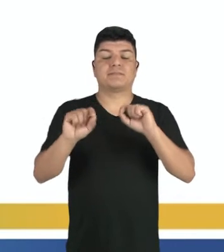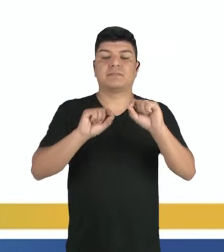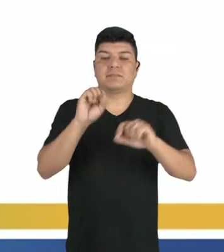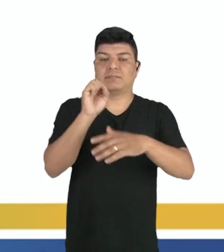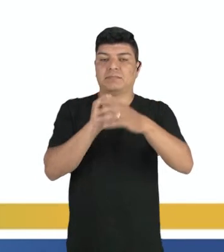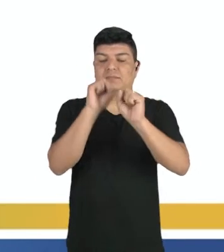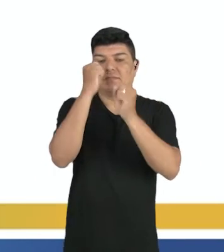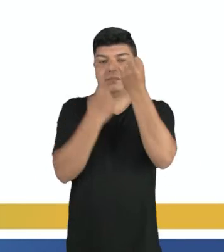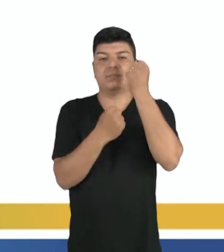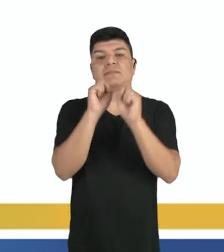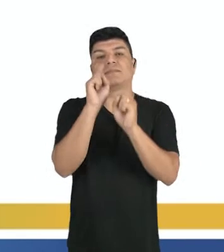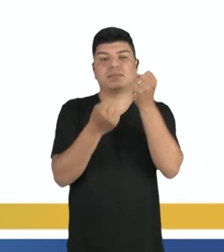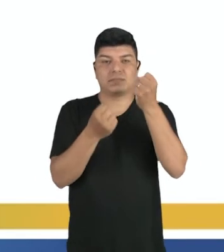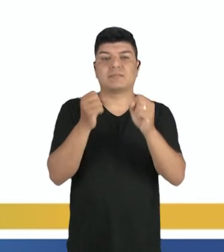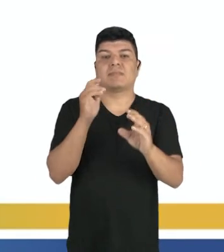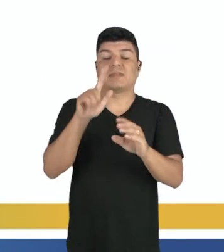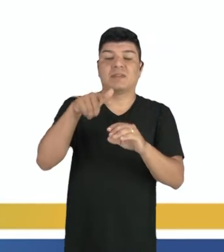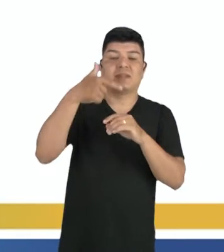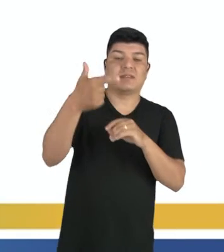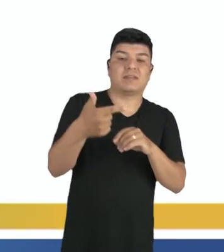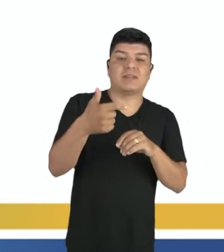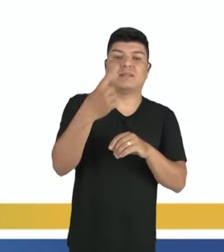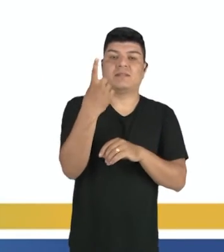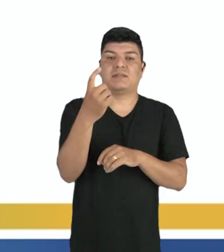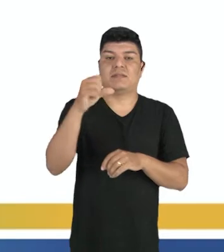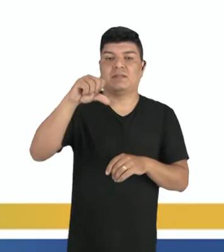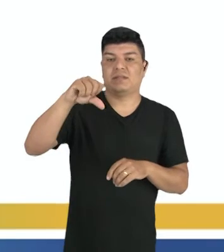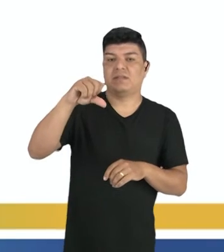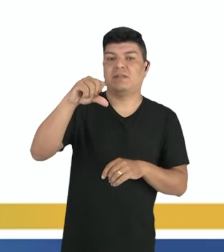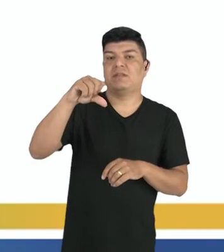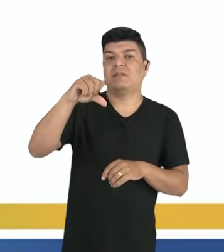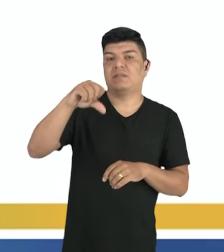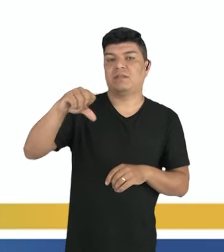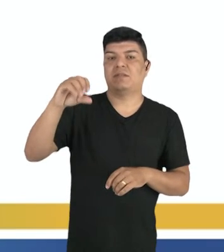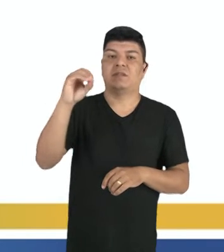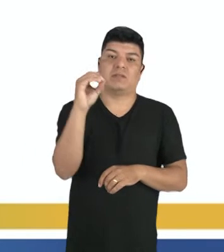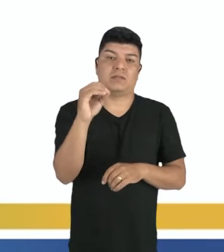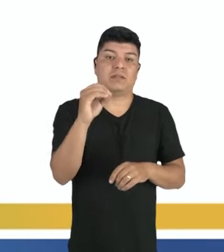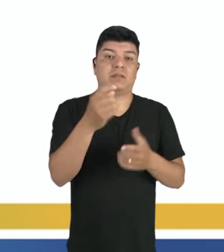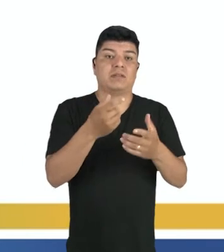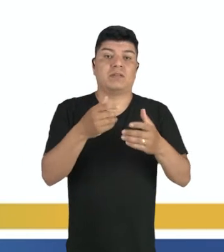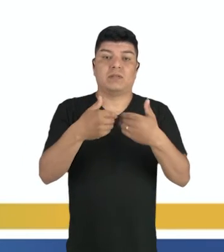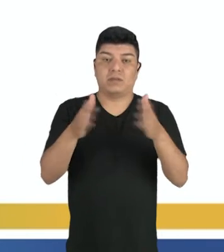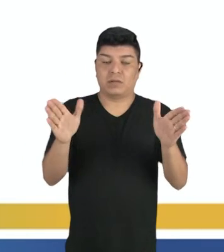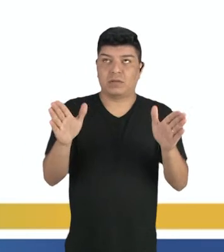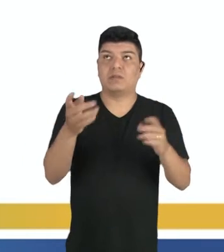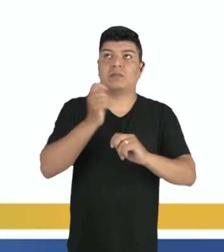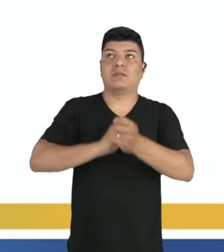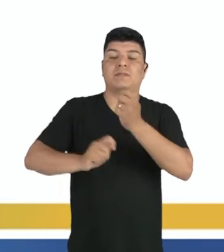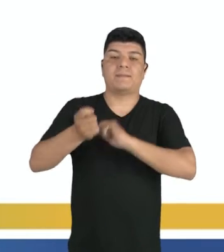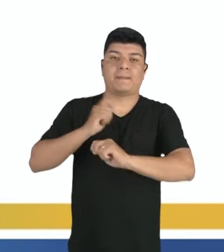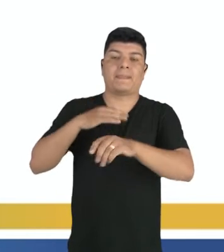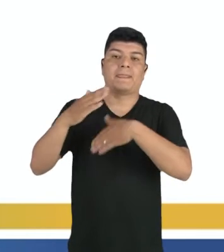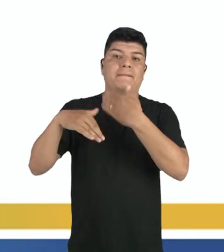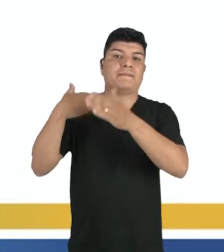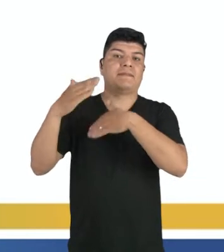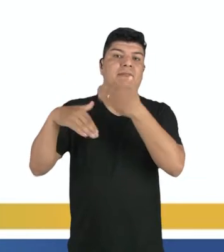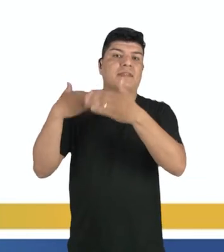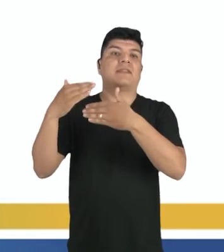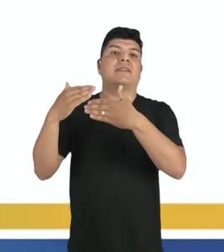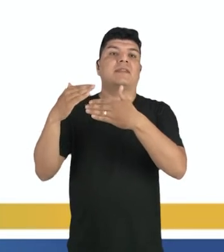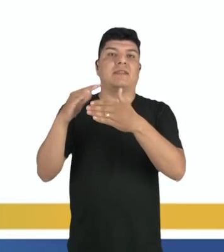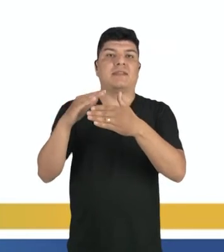desconcentração industrial, acentuada depois de 1990, pela crescente abertura econômica e desenvolvimento